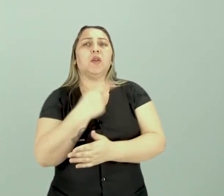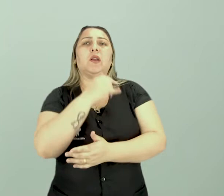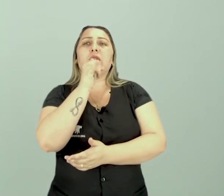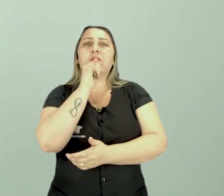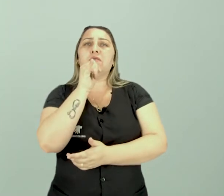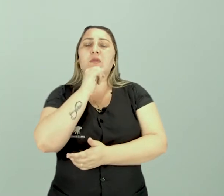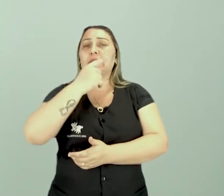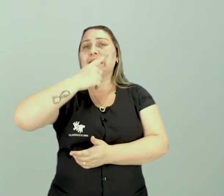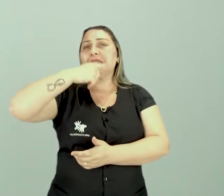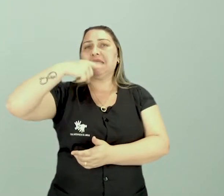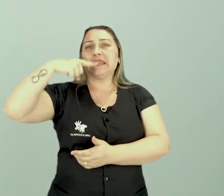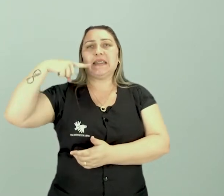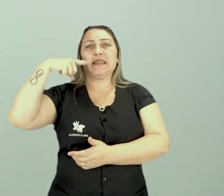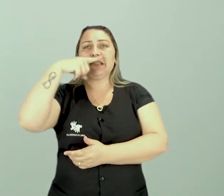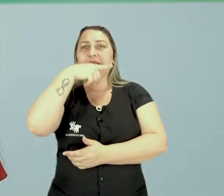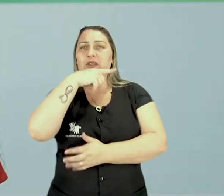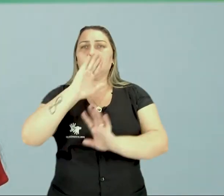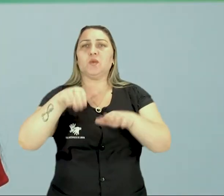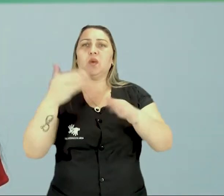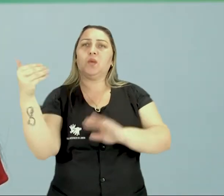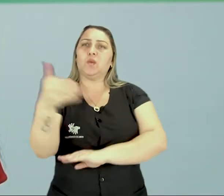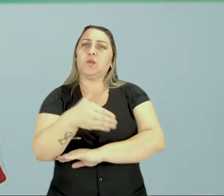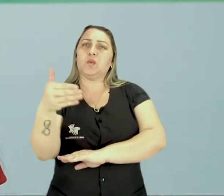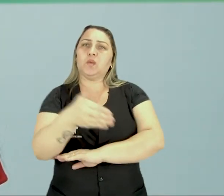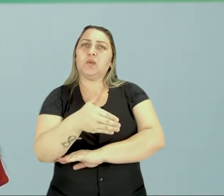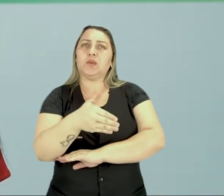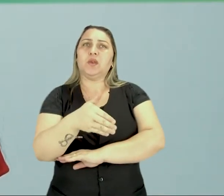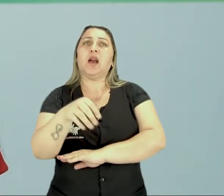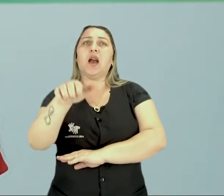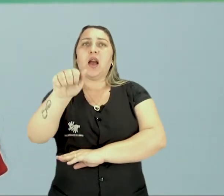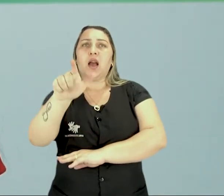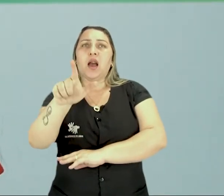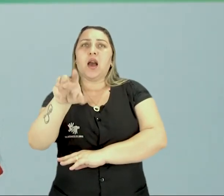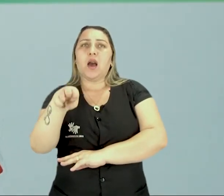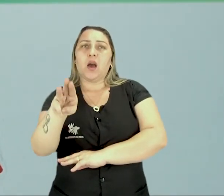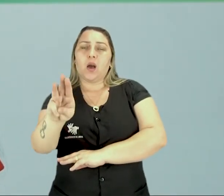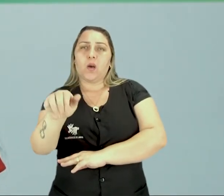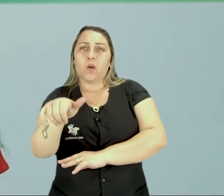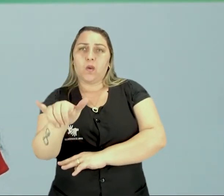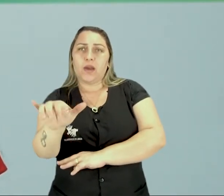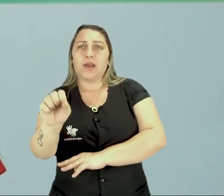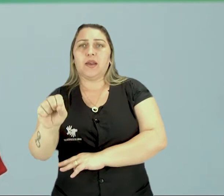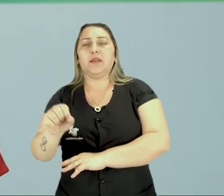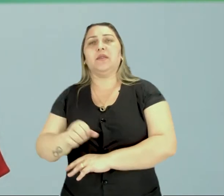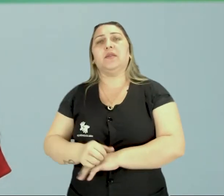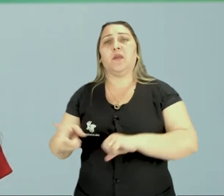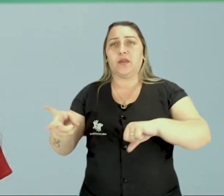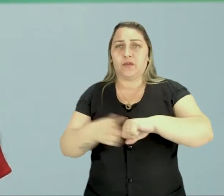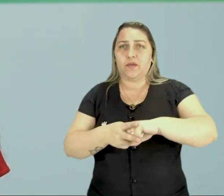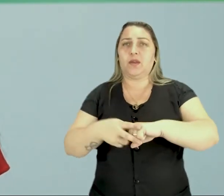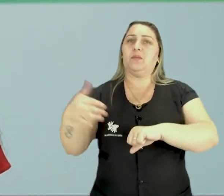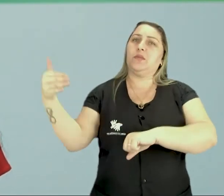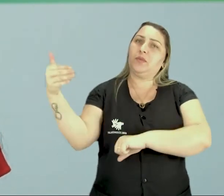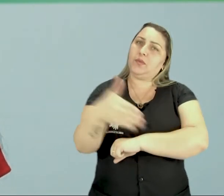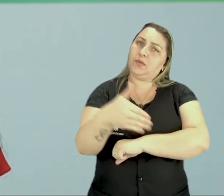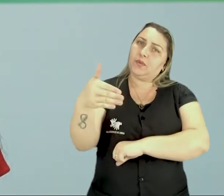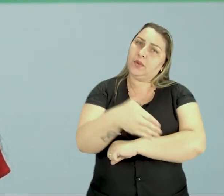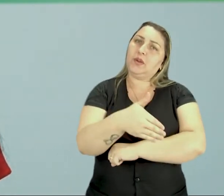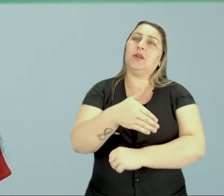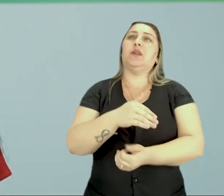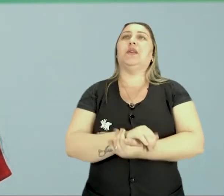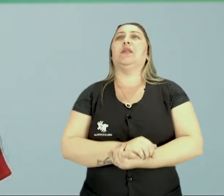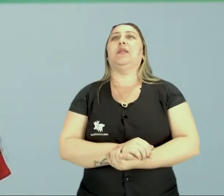aí? Escovar os dentes. E qual é a frequência? Always, que é sempre. Então, ele é um advérbio de frequência.